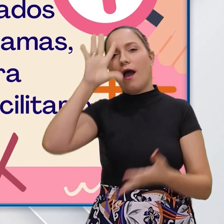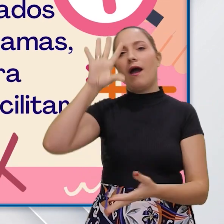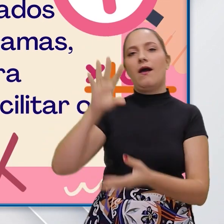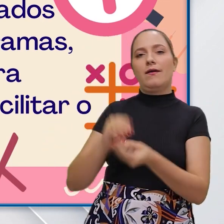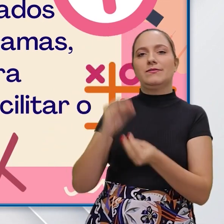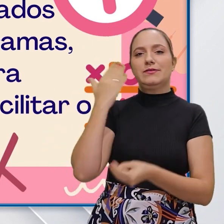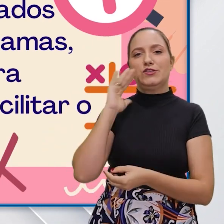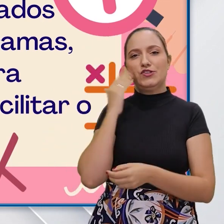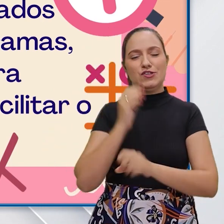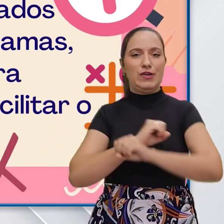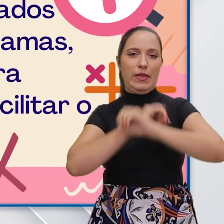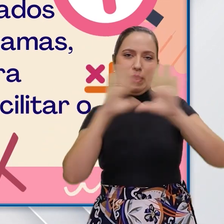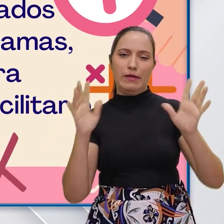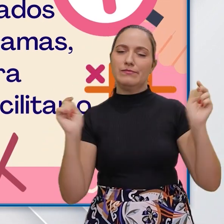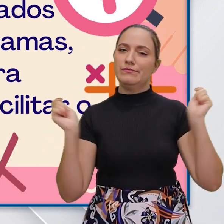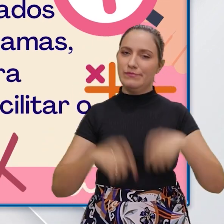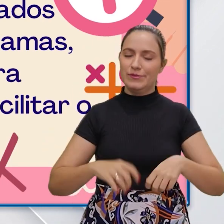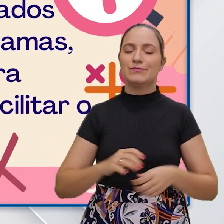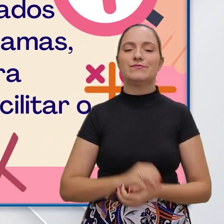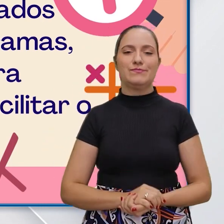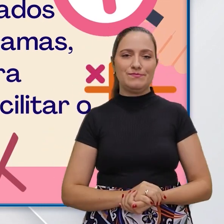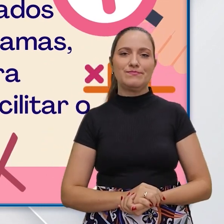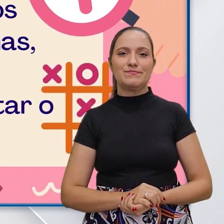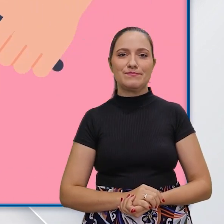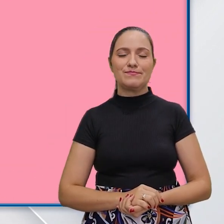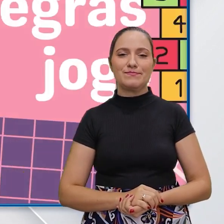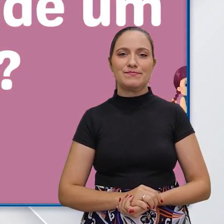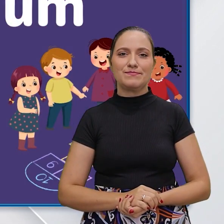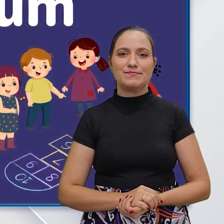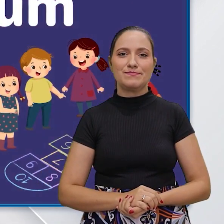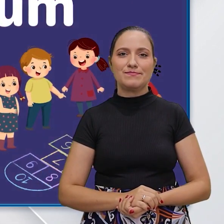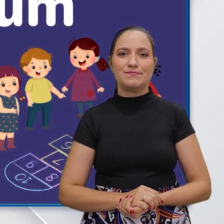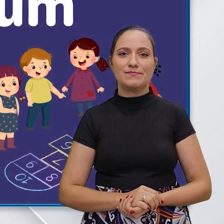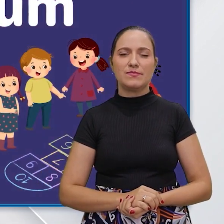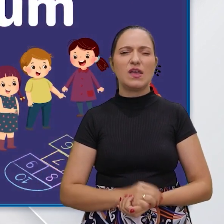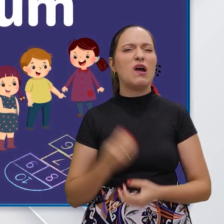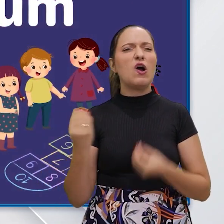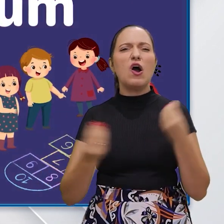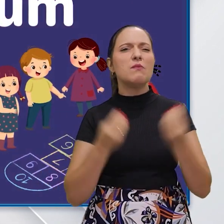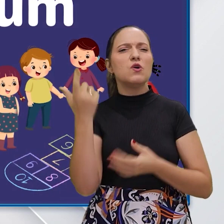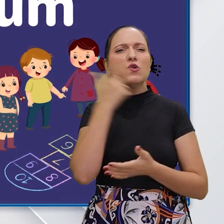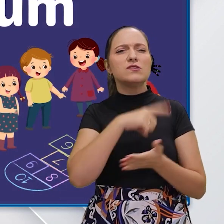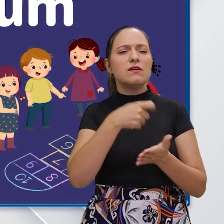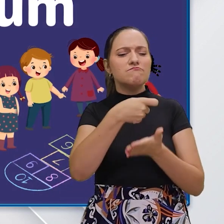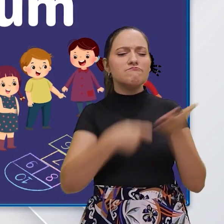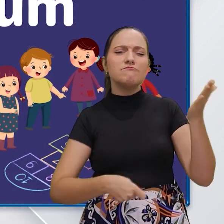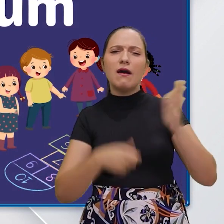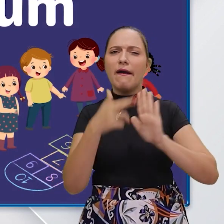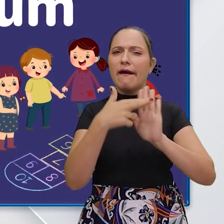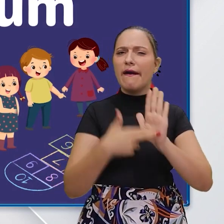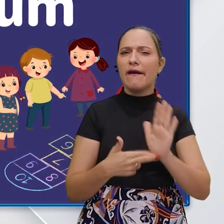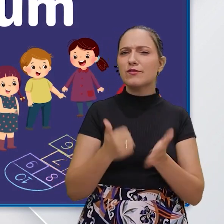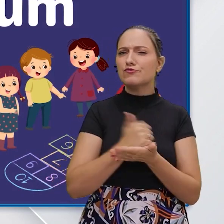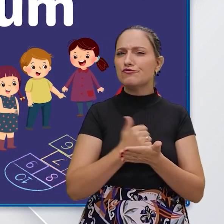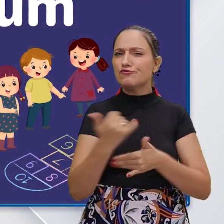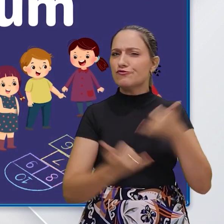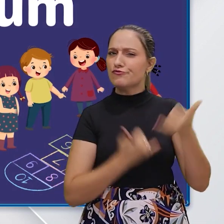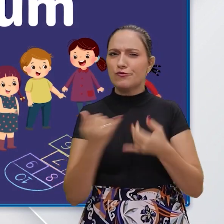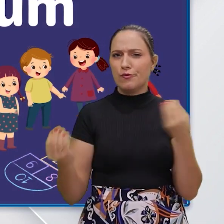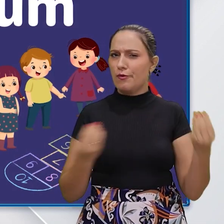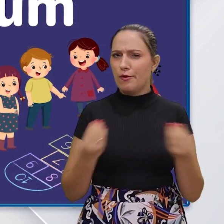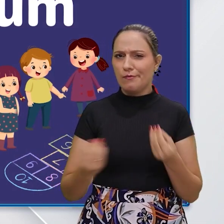regras e facilitar o entendimento. E como se escreve as regras de um